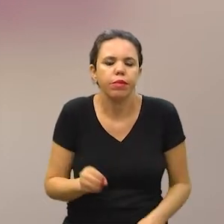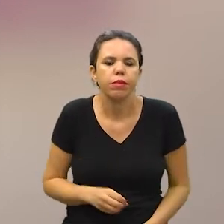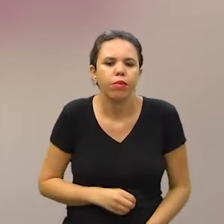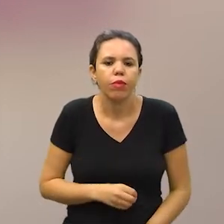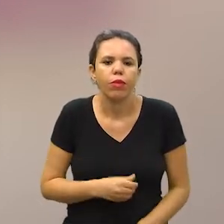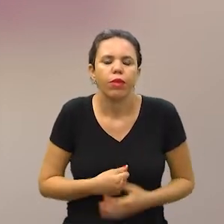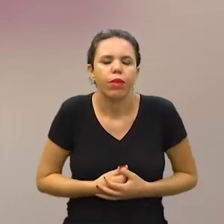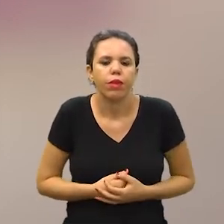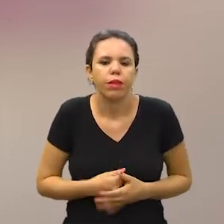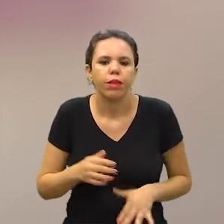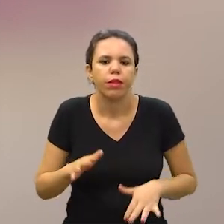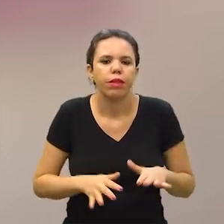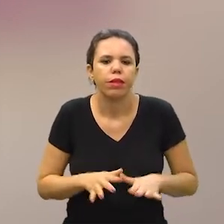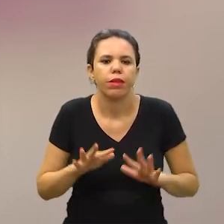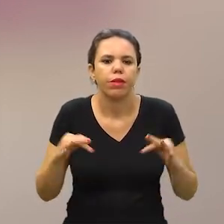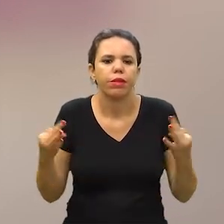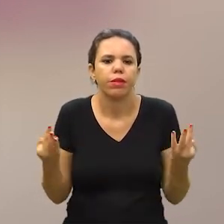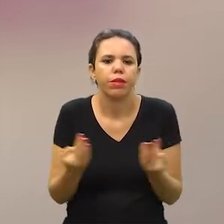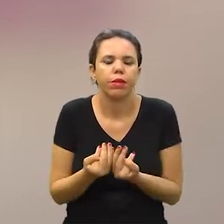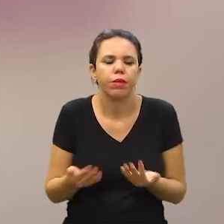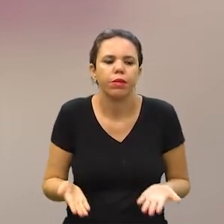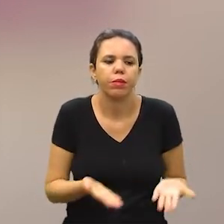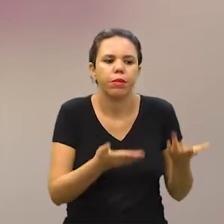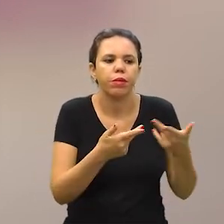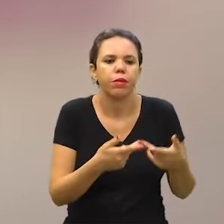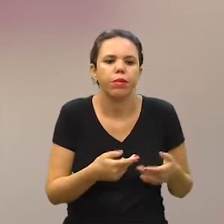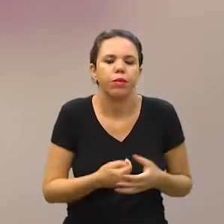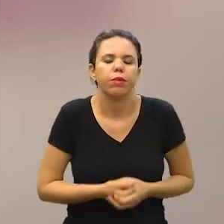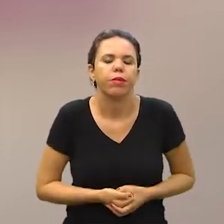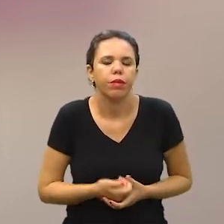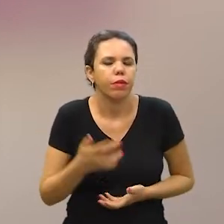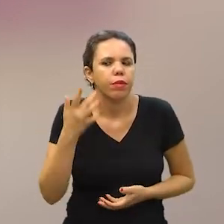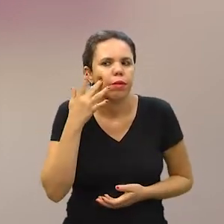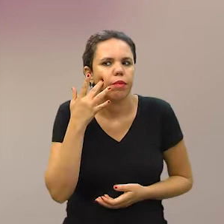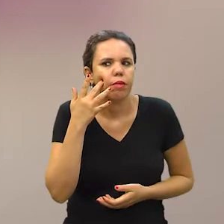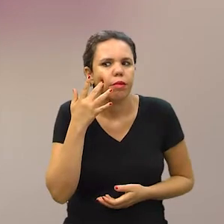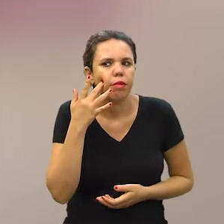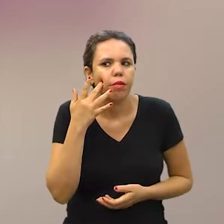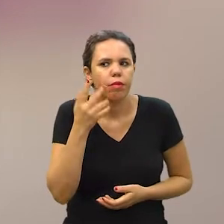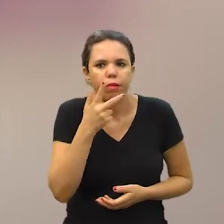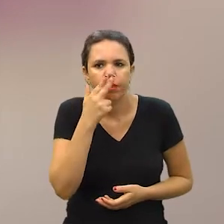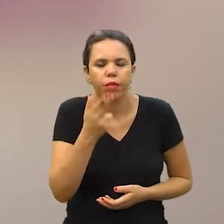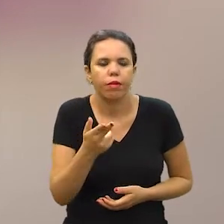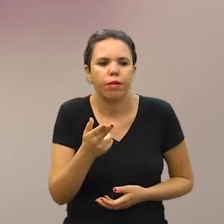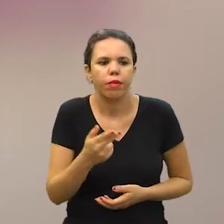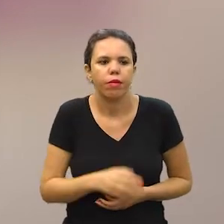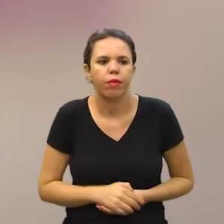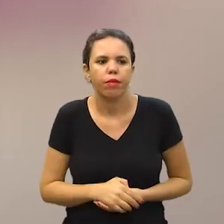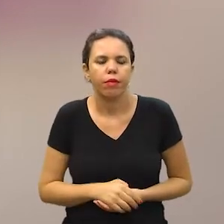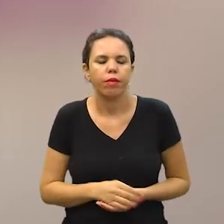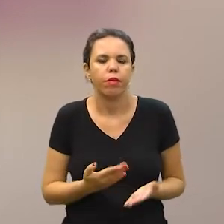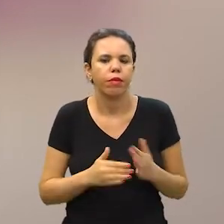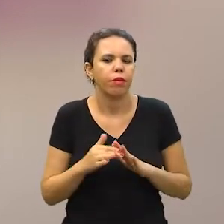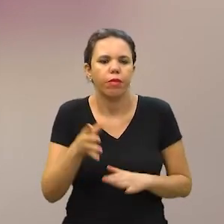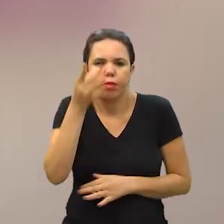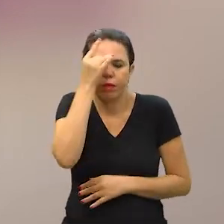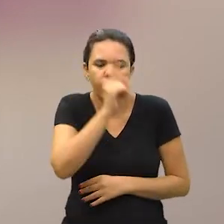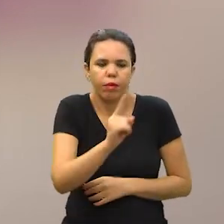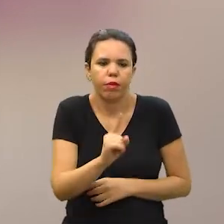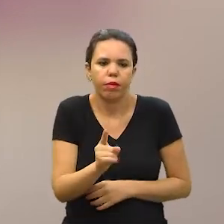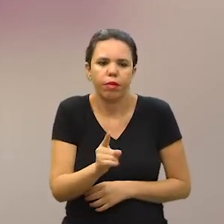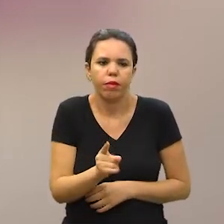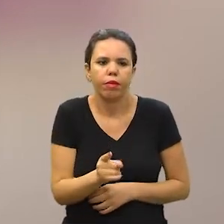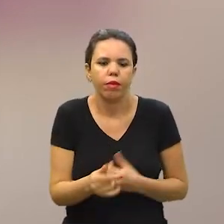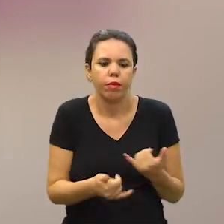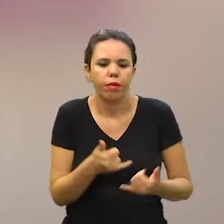fazer e tal. E muitas vezes os pais levam para um lado que a gente vê que fala assim, ah, doutora, na escola ele não aprende,